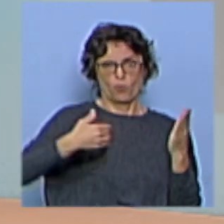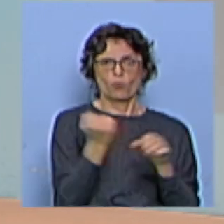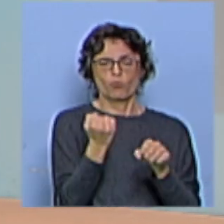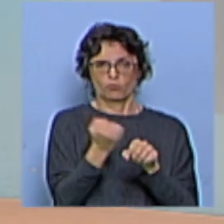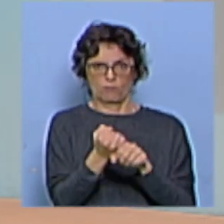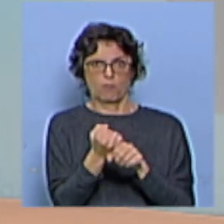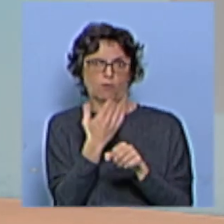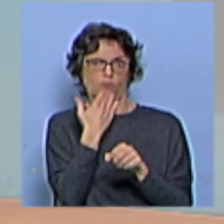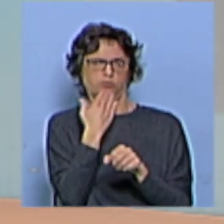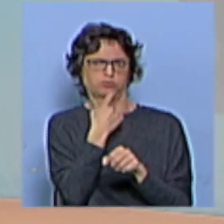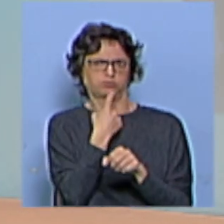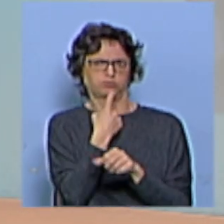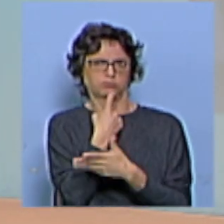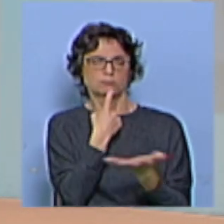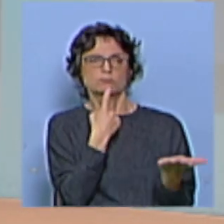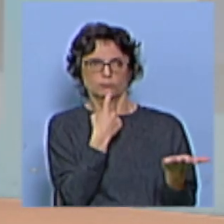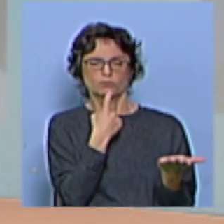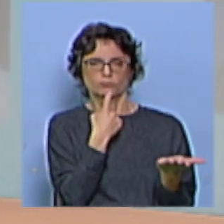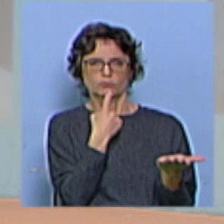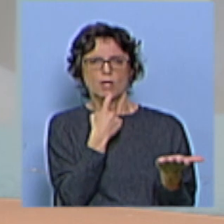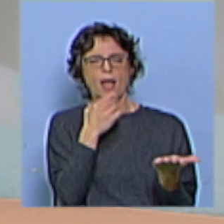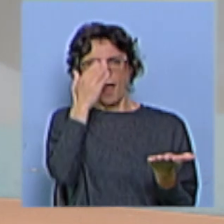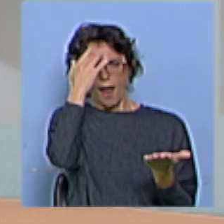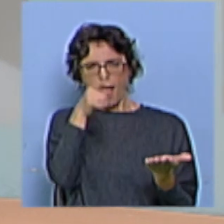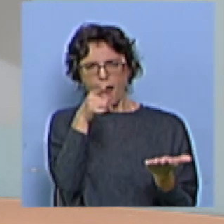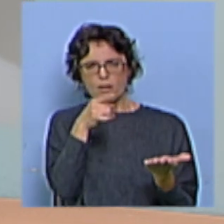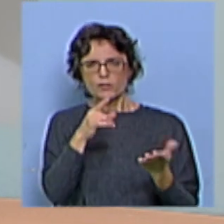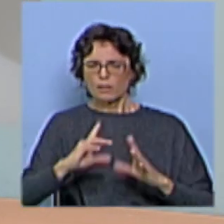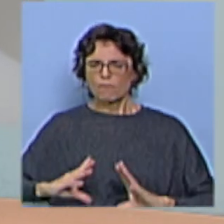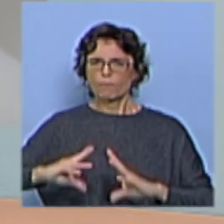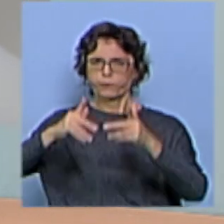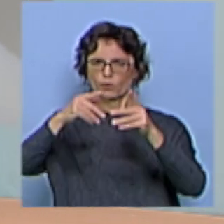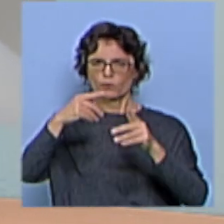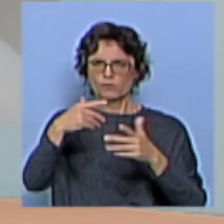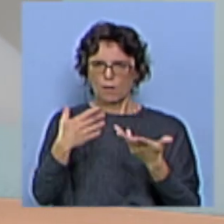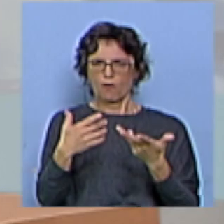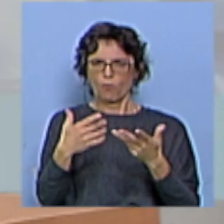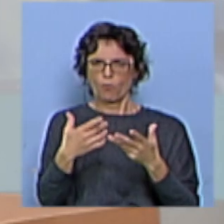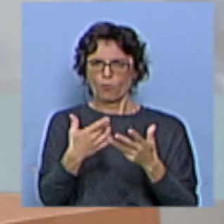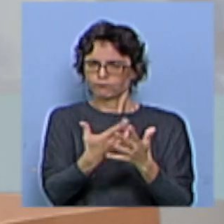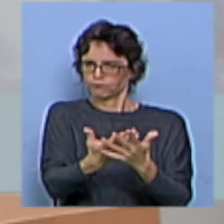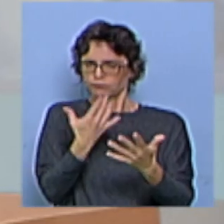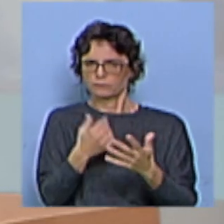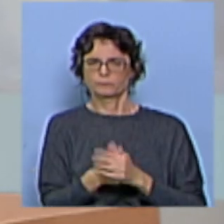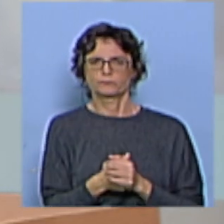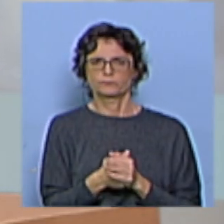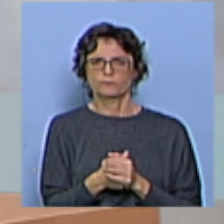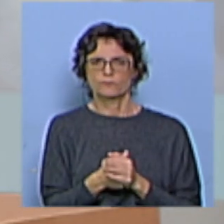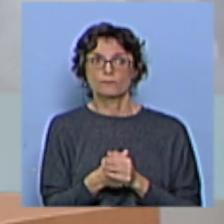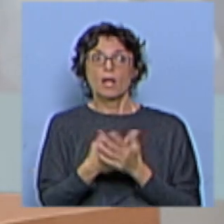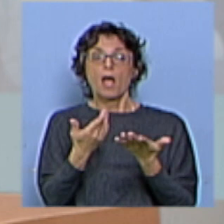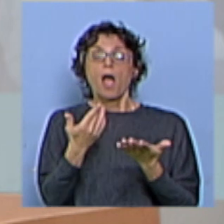ainda neste aspecto. A evolução tem sido grande nesse aspecto? A inventariação e